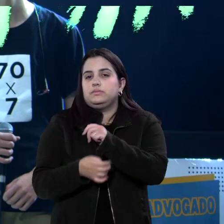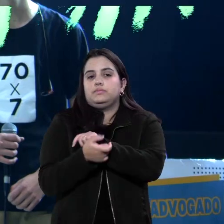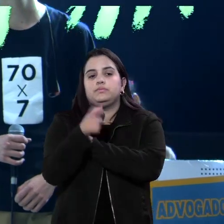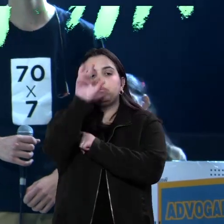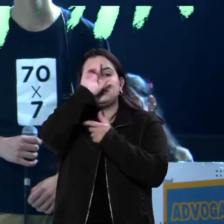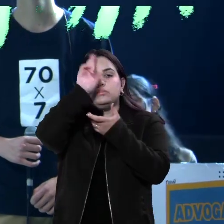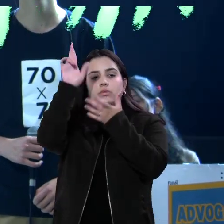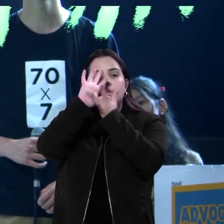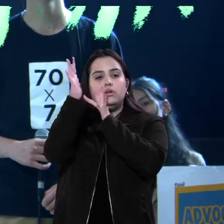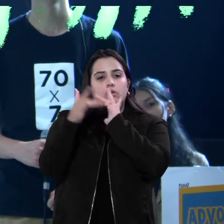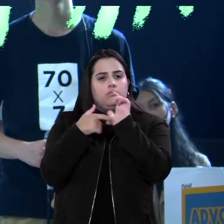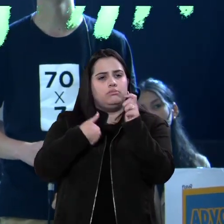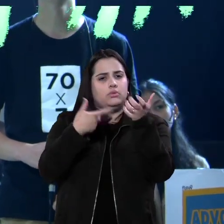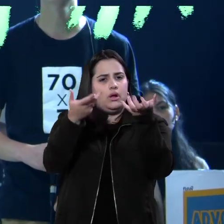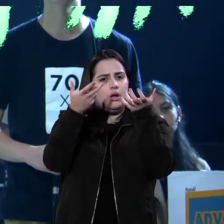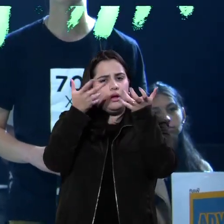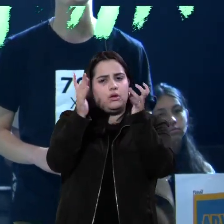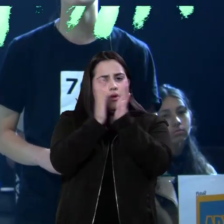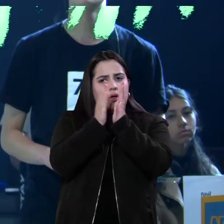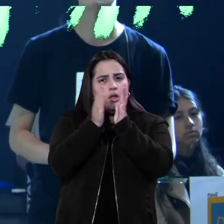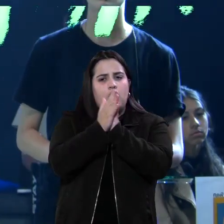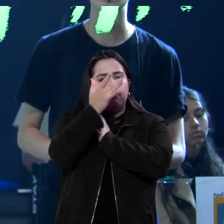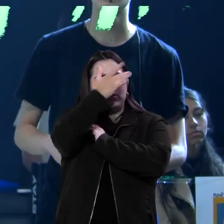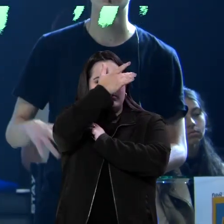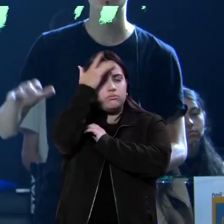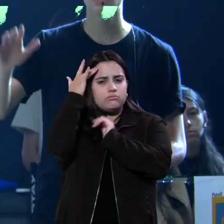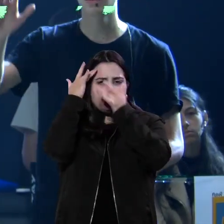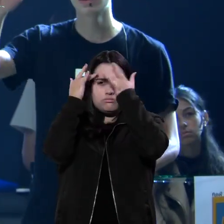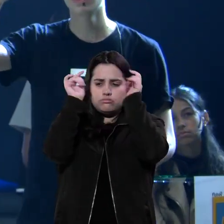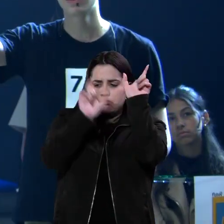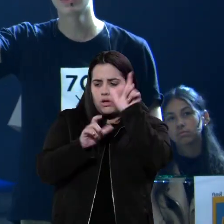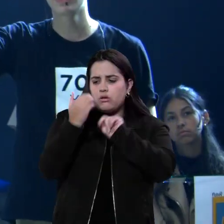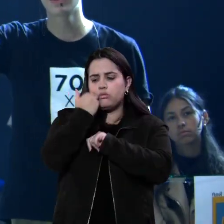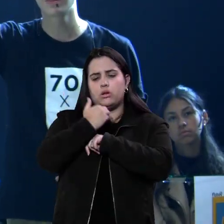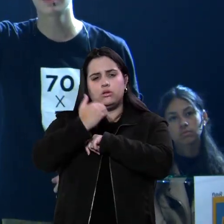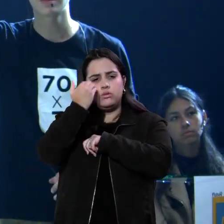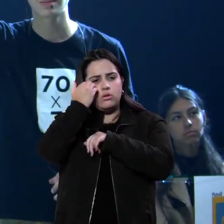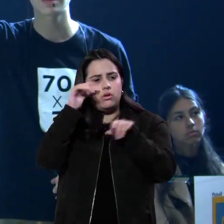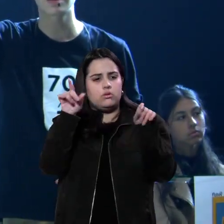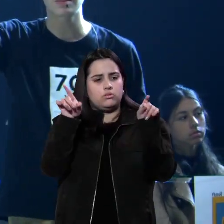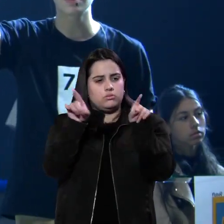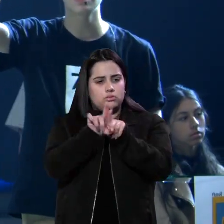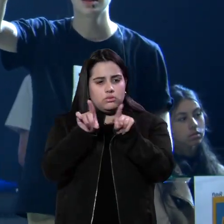Senhor Jesus, eu quero orar por aqueles meninos e meninas, adultos que estão aqui,